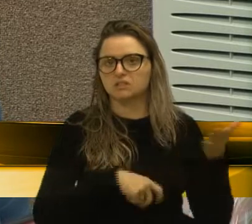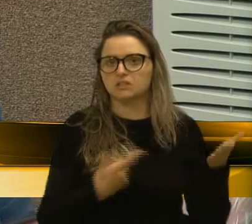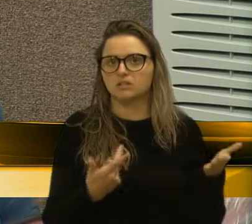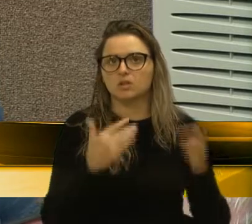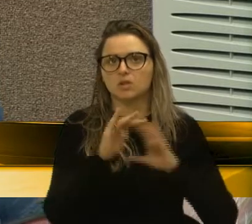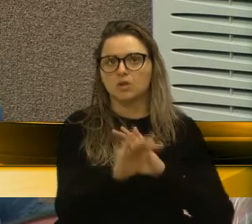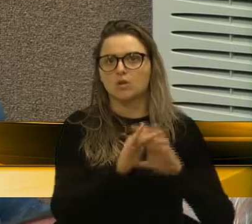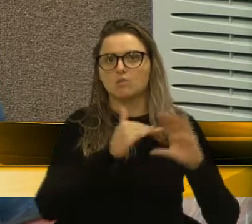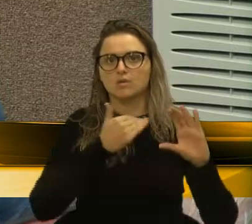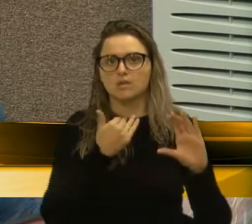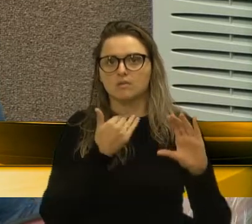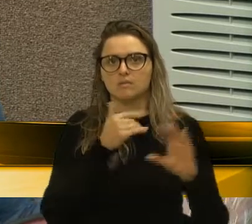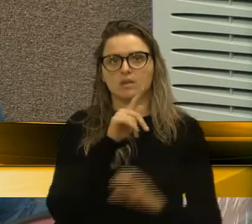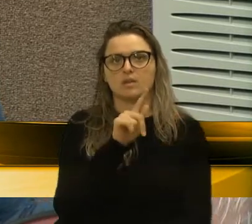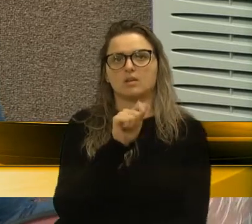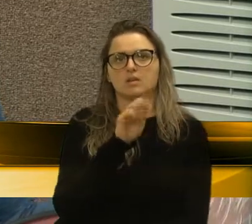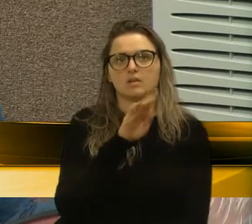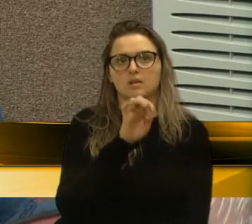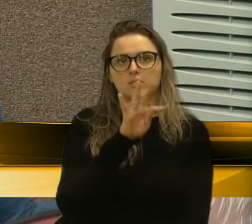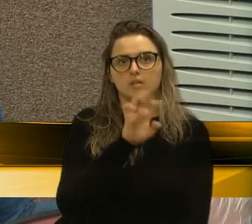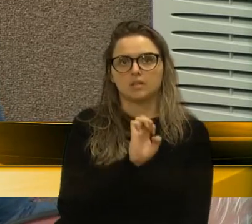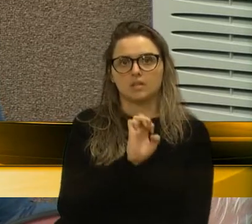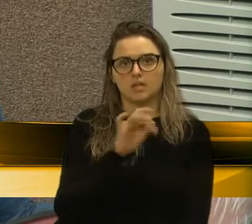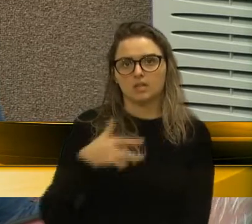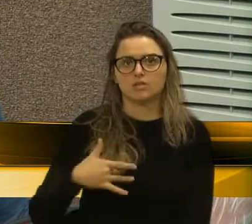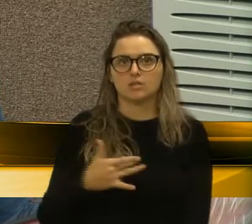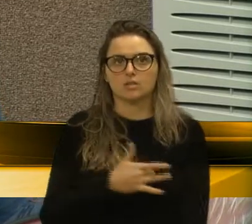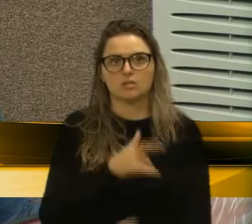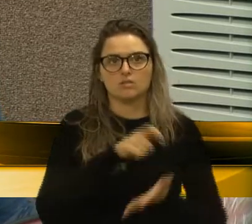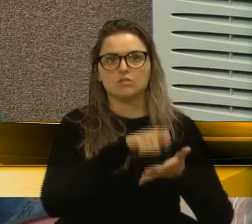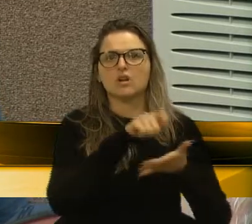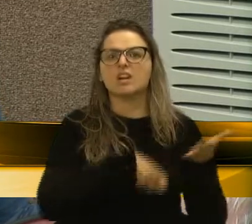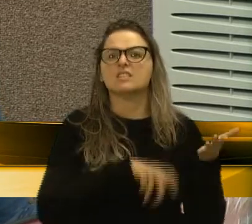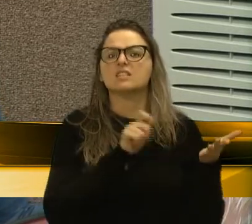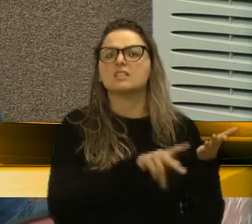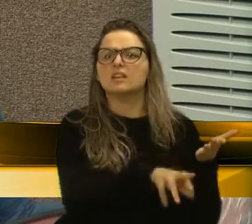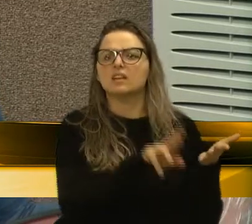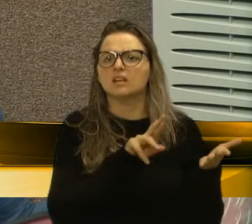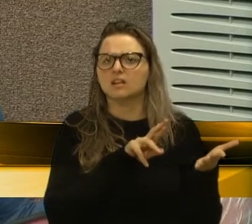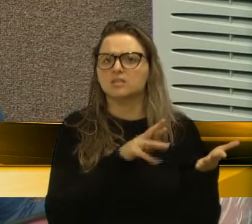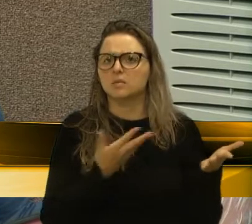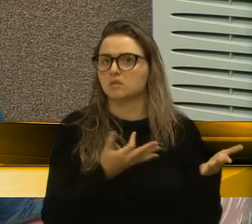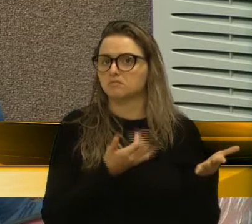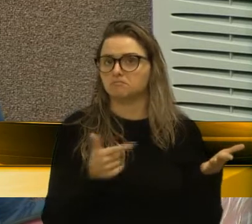Um e-mail, gabinete, saúde, e assina quem a resposta?